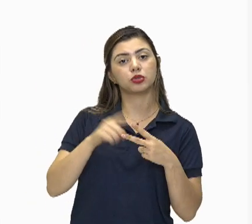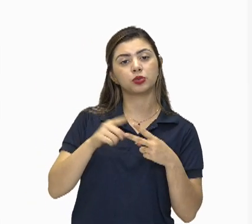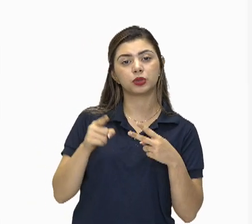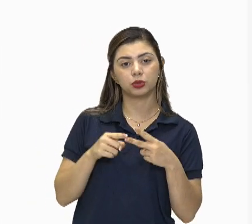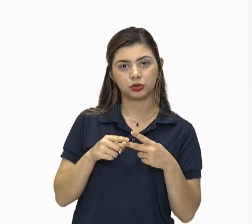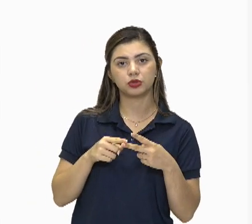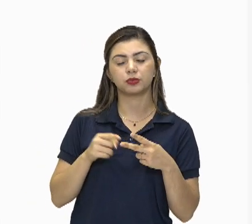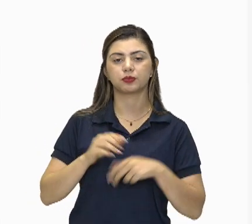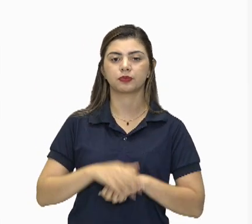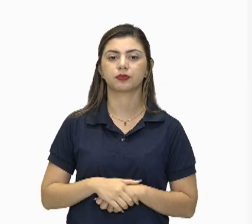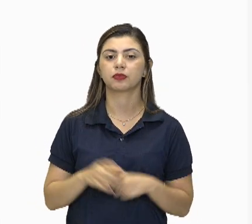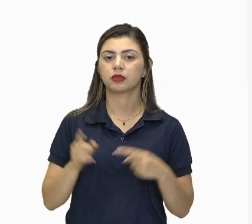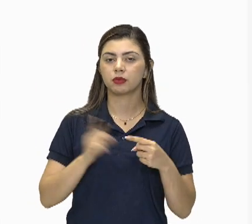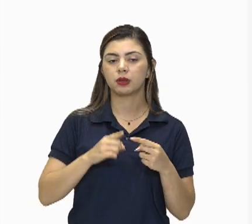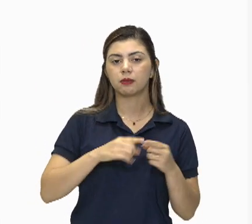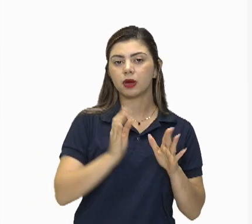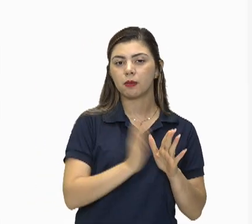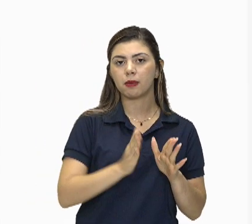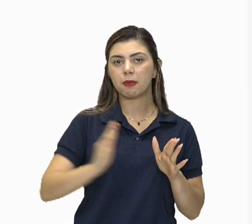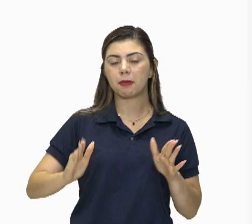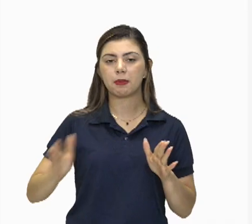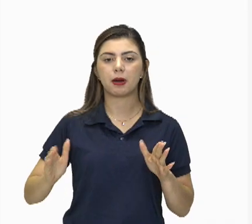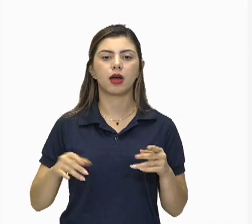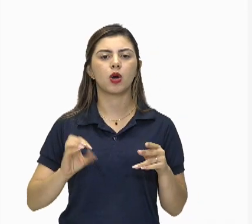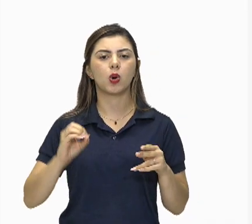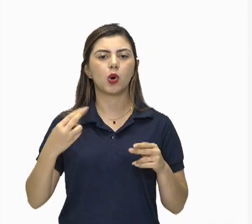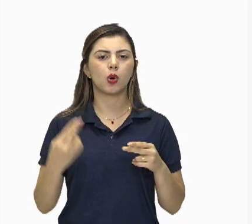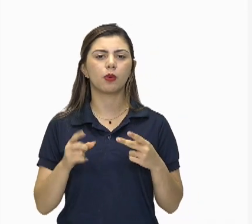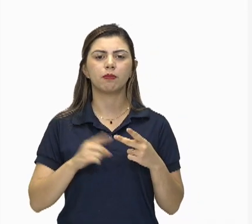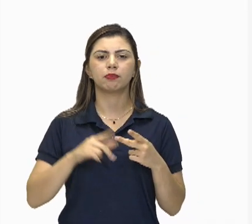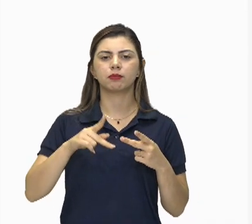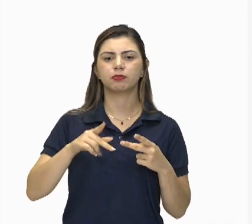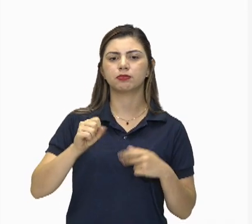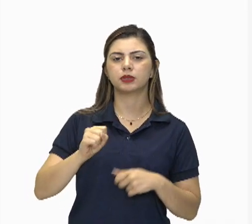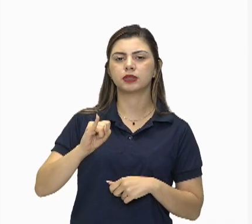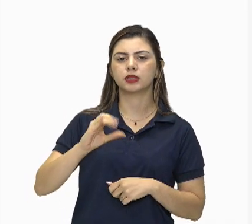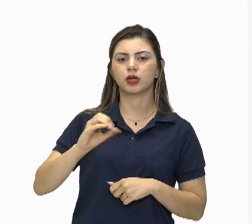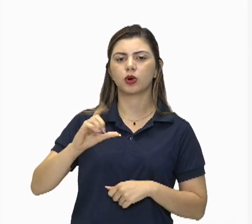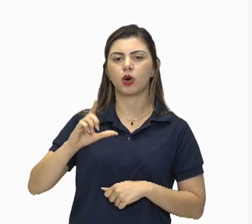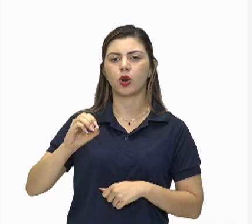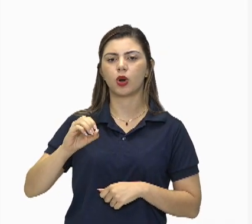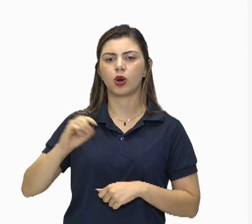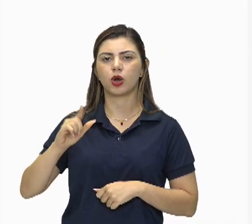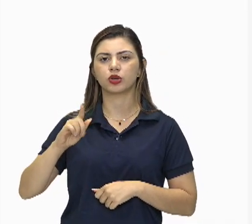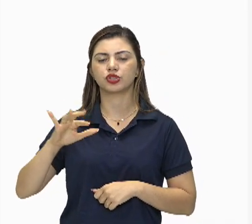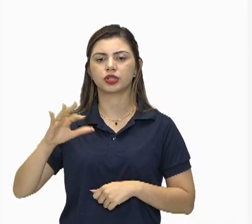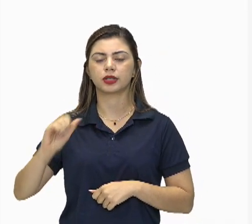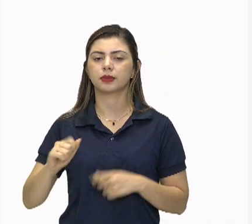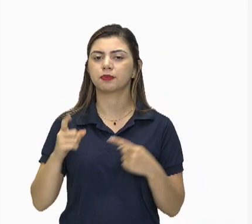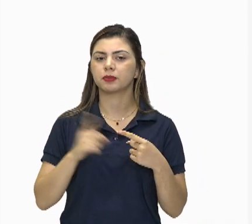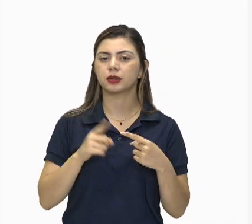formas, cronológica ou psicológica. Sobre a primeira, pode tratar do século em que